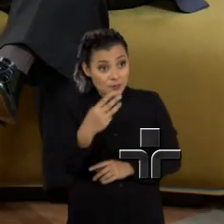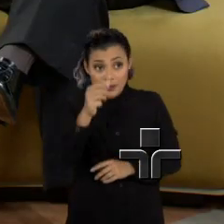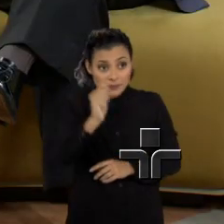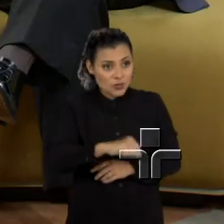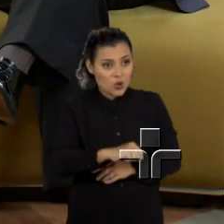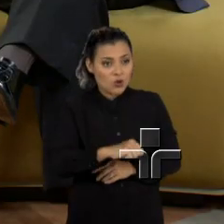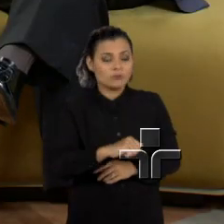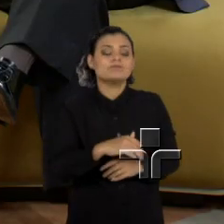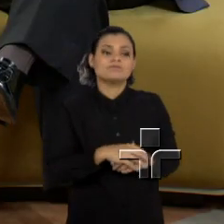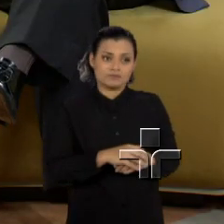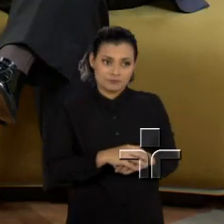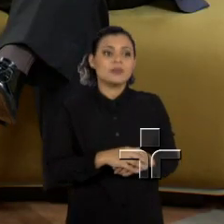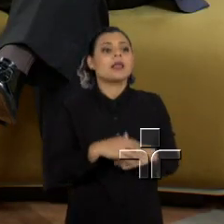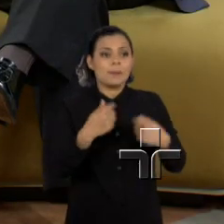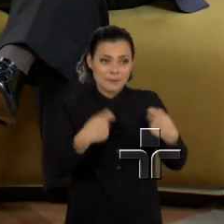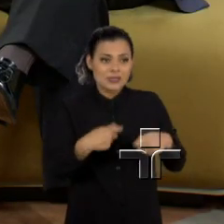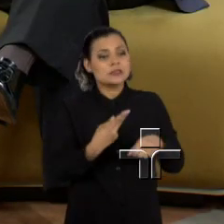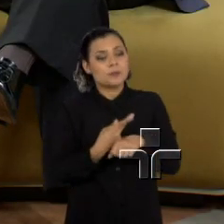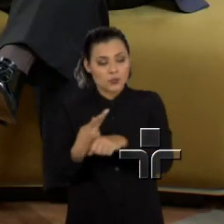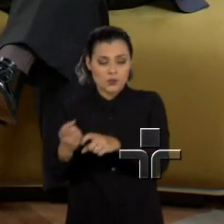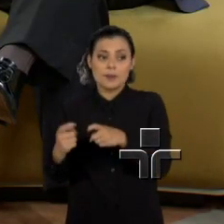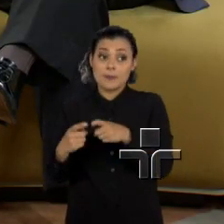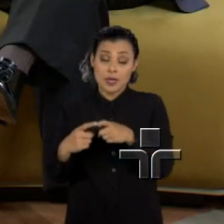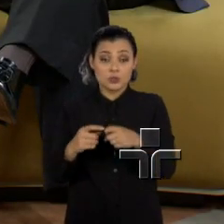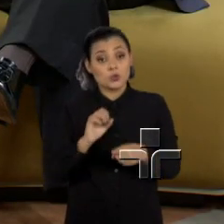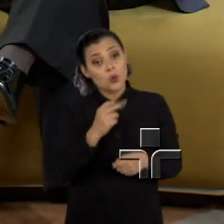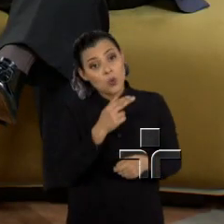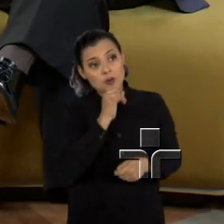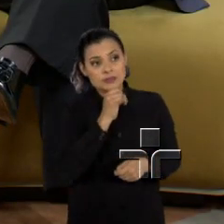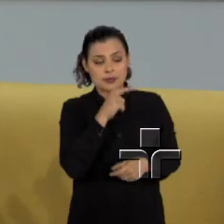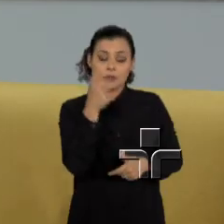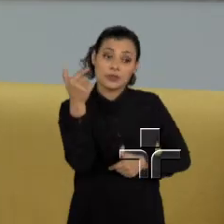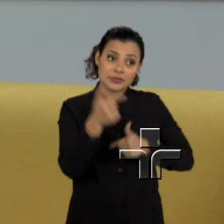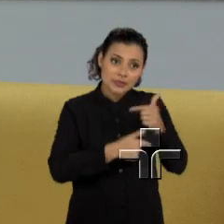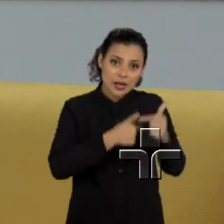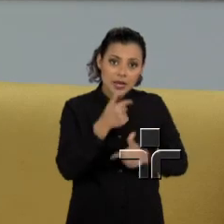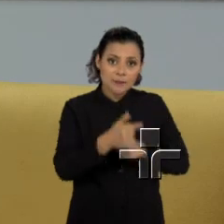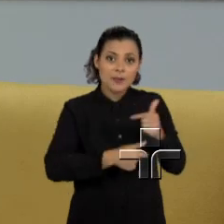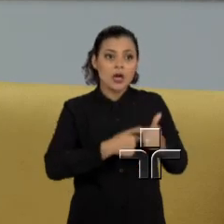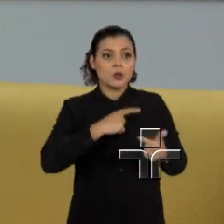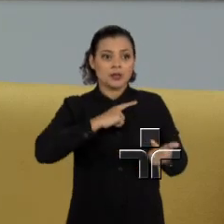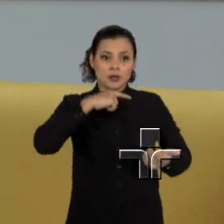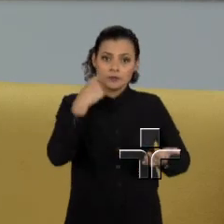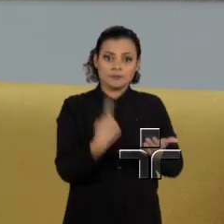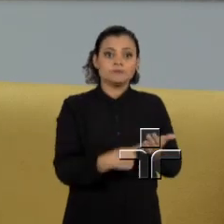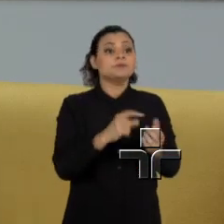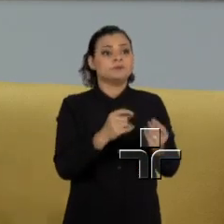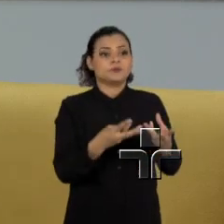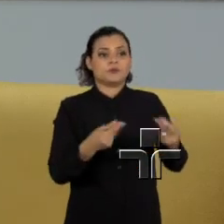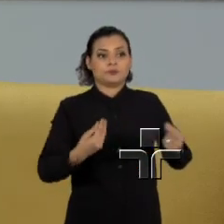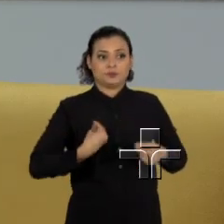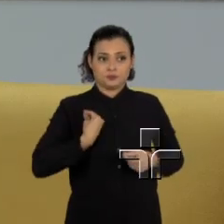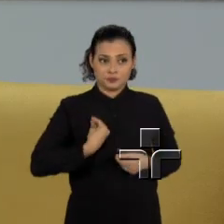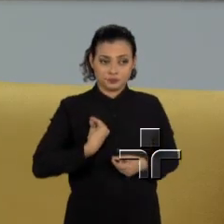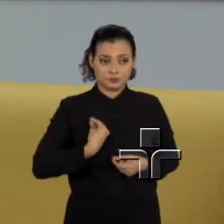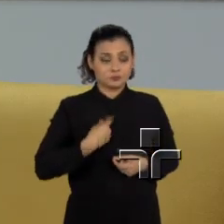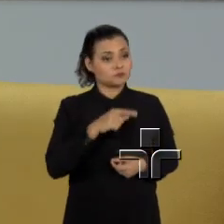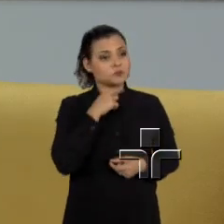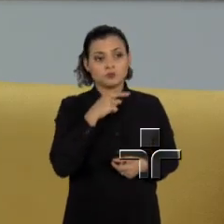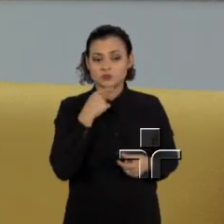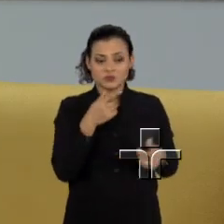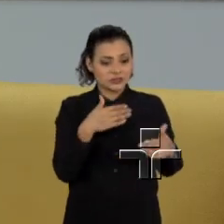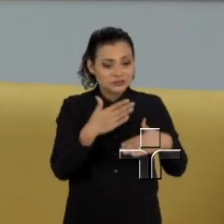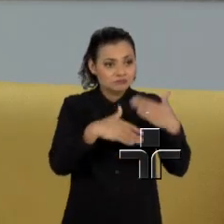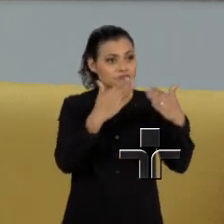fase inicial do luto, ela deve procurar. Ou se o trabalho tem comprometimento na sua qualidade, o indivíduo não consegue